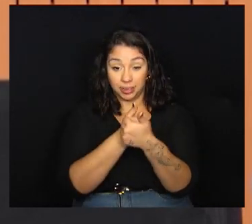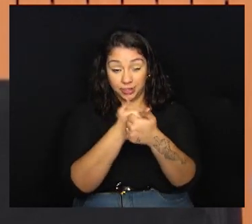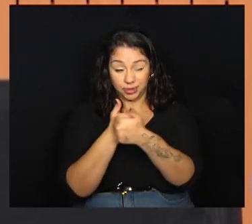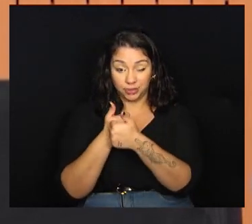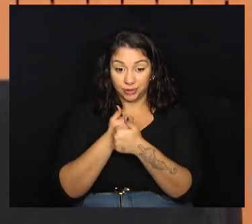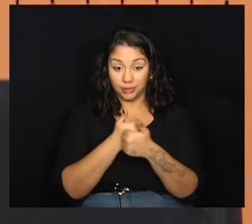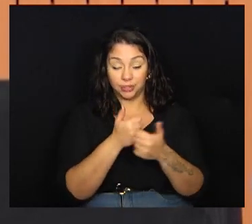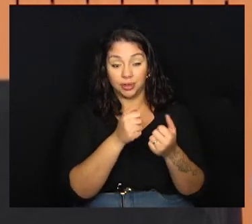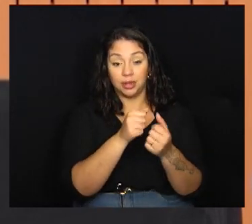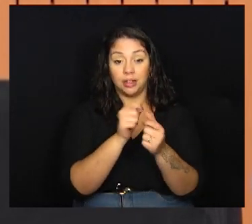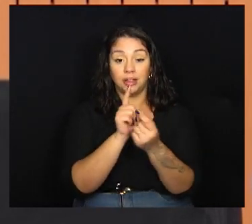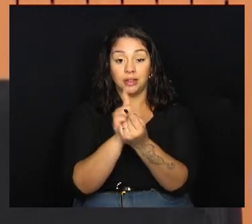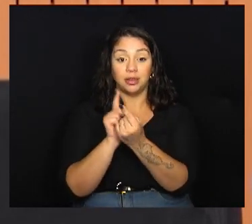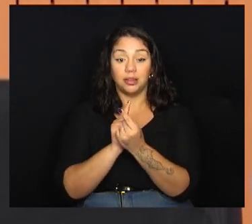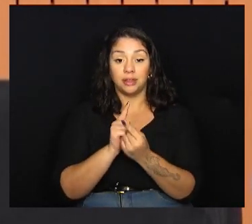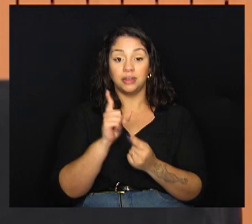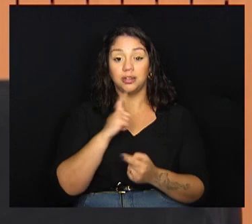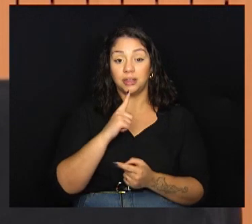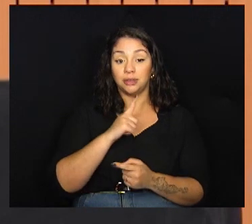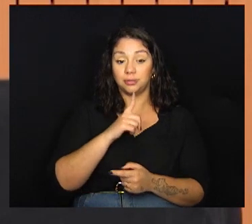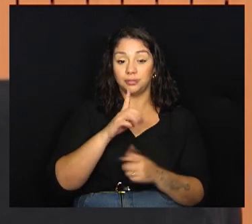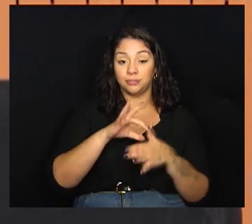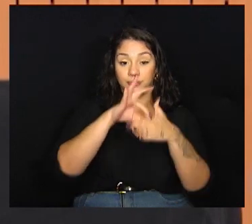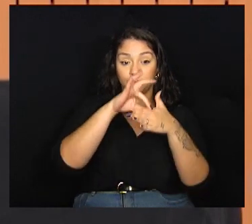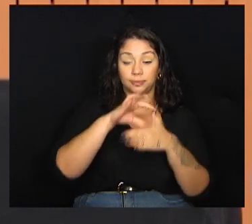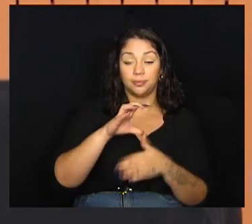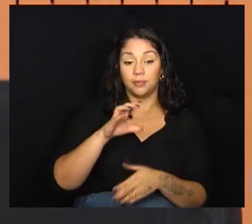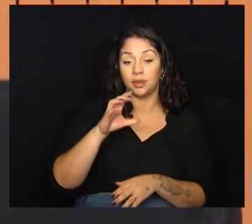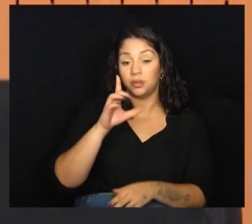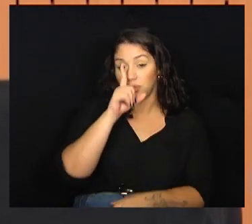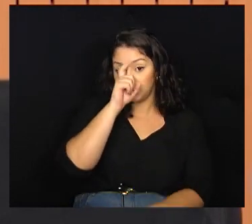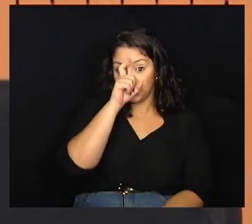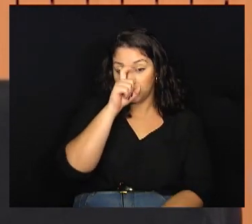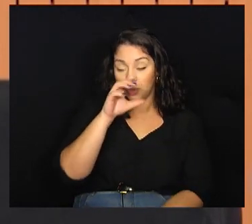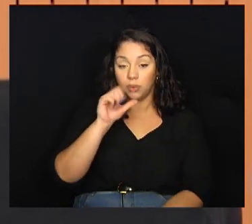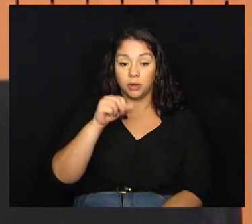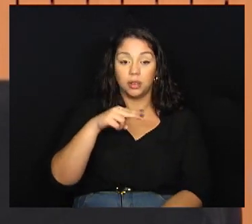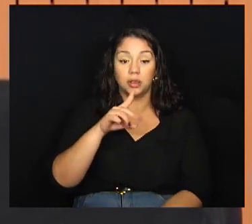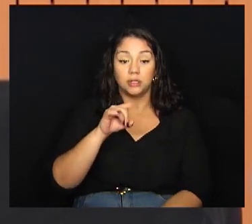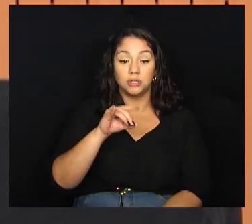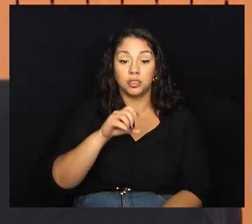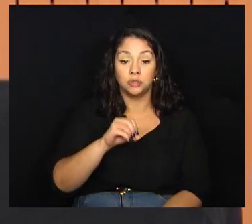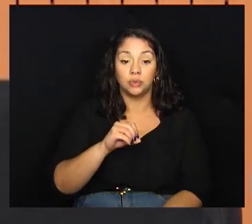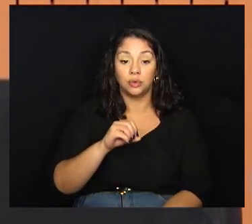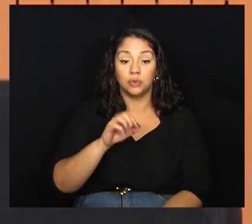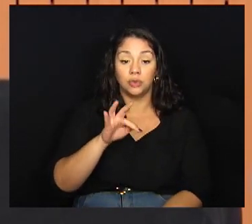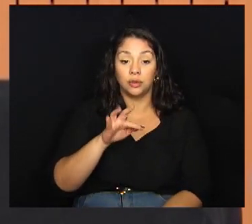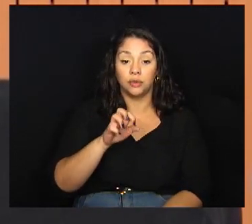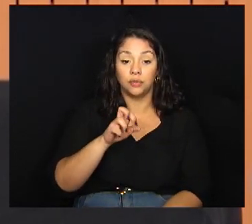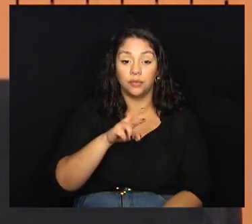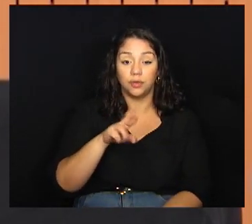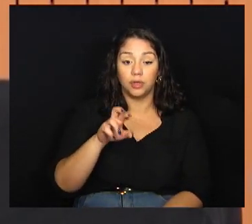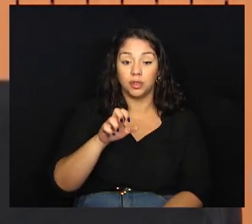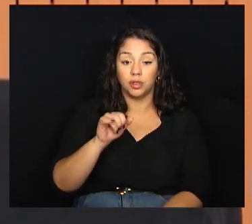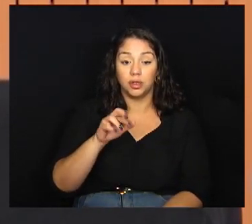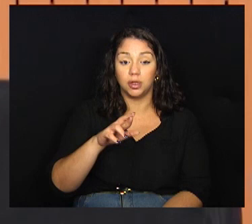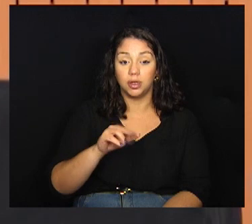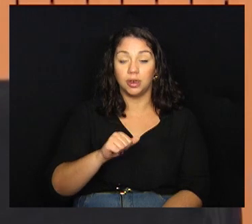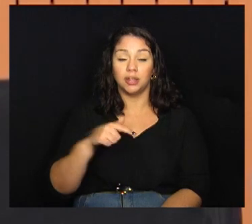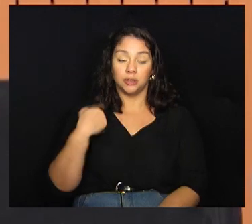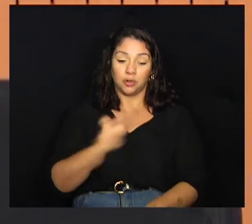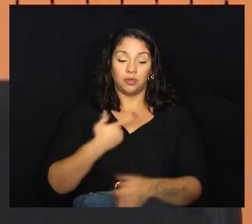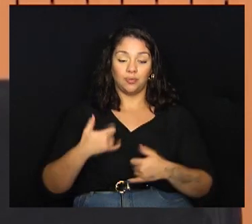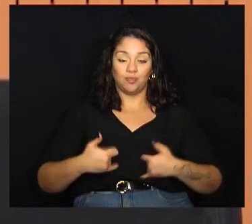Serviço de Saúde Dr. Cândido Ferreira, né? E a gente tem orgulho de dizer que somos 100% SUS. Né?